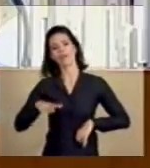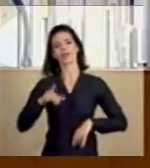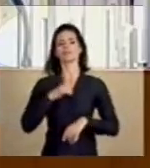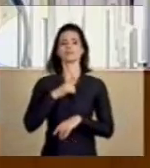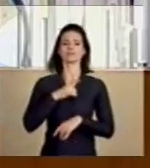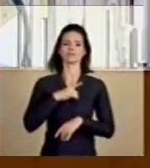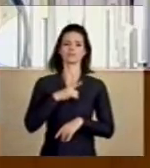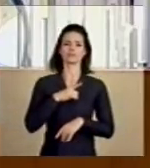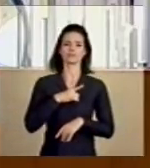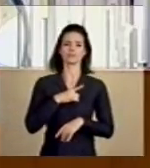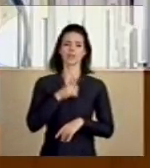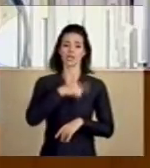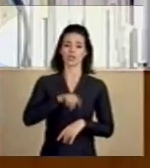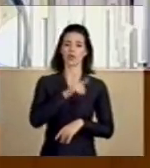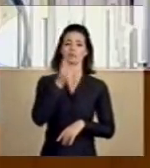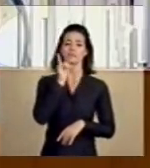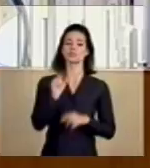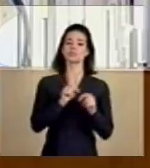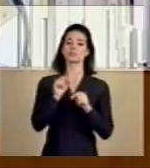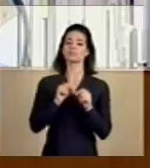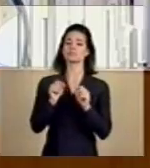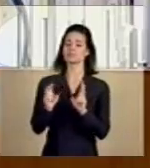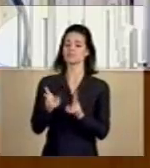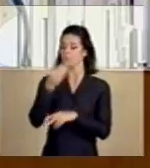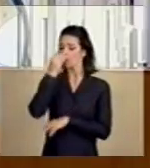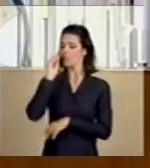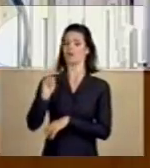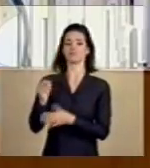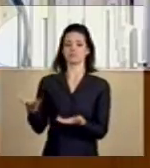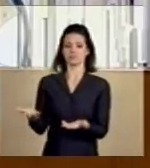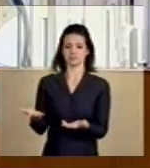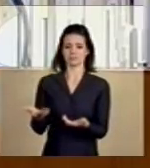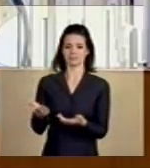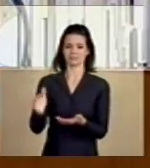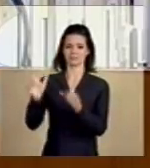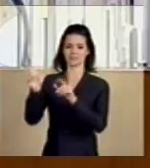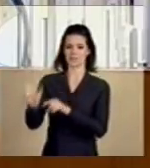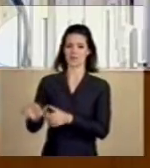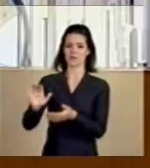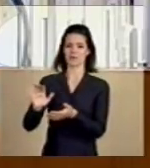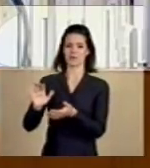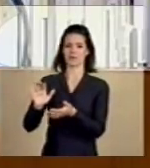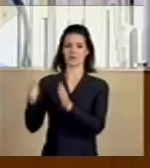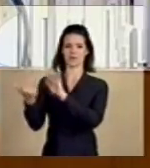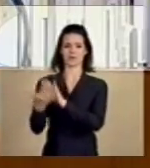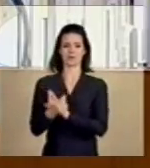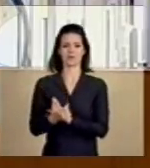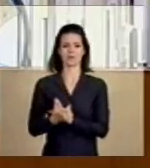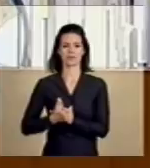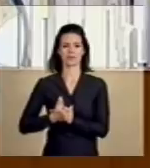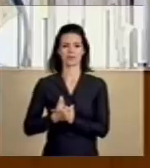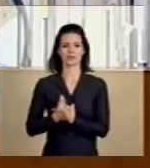esta é uma que continua invisível, porque eu mesma só tomo conhecimento porque me irmano no sofrimento